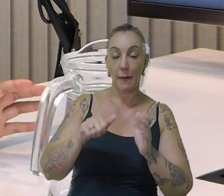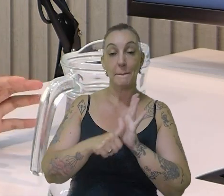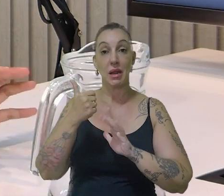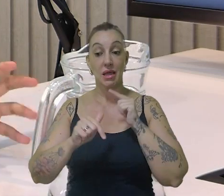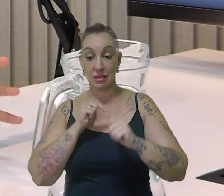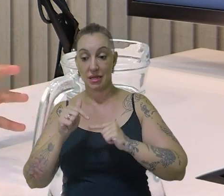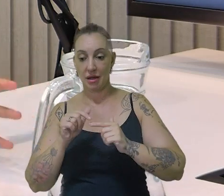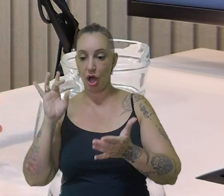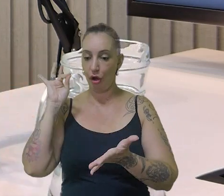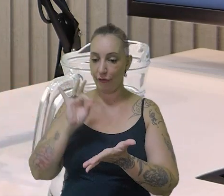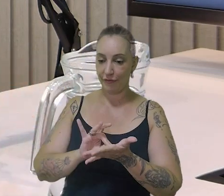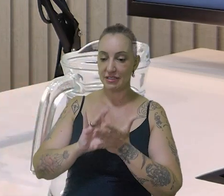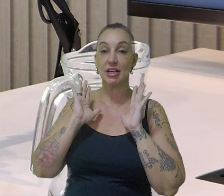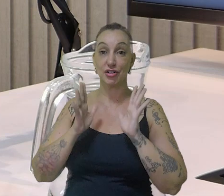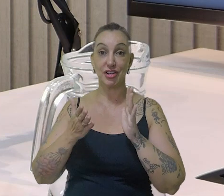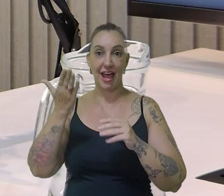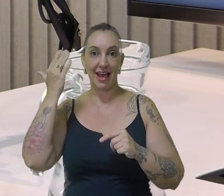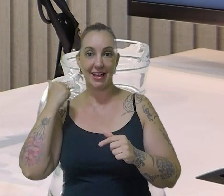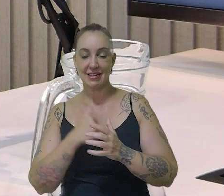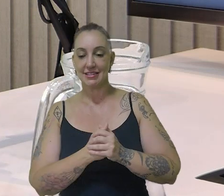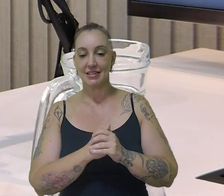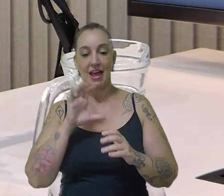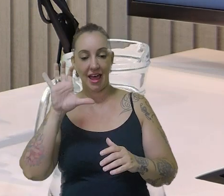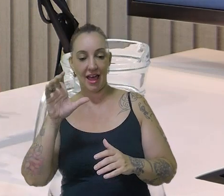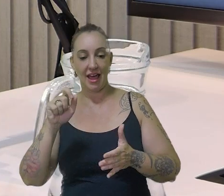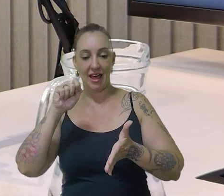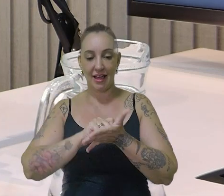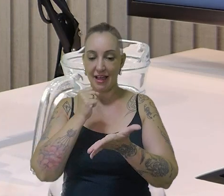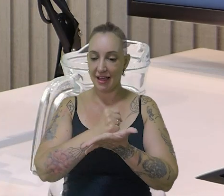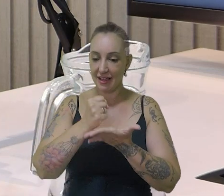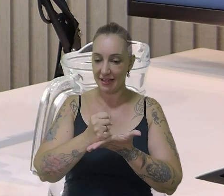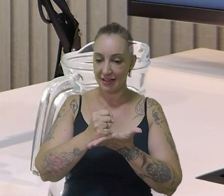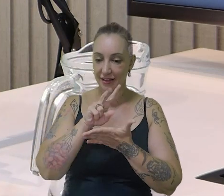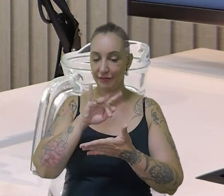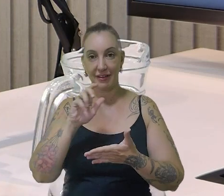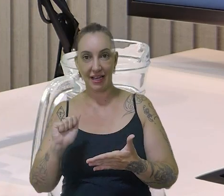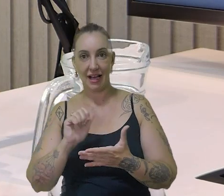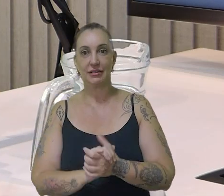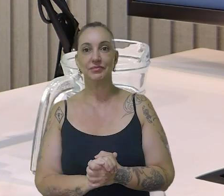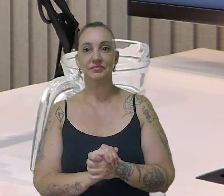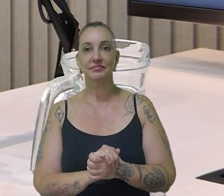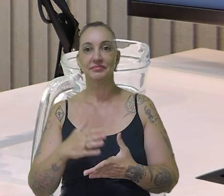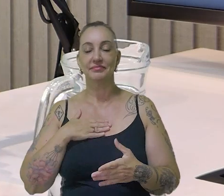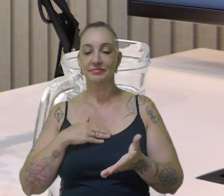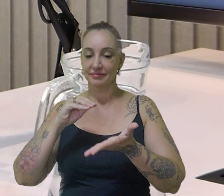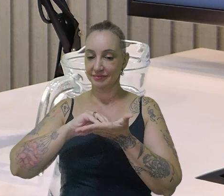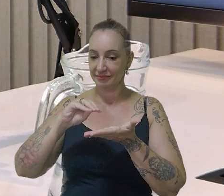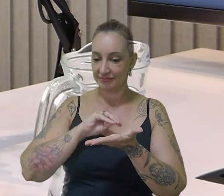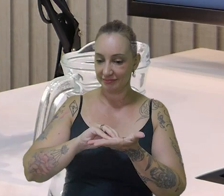meu primeiro emprego oficial já era antes né Mas é isso carteira assinada essas coisas foi no viga E aí eu ficava no